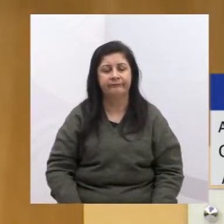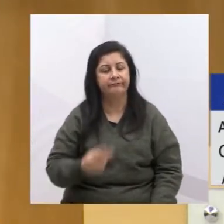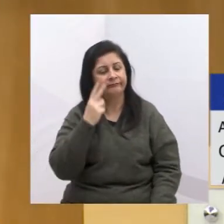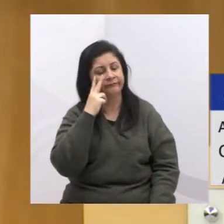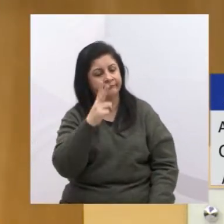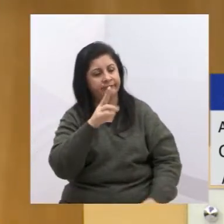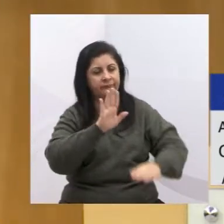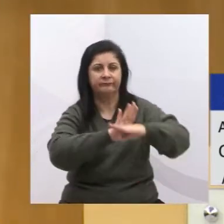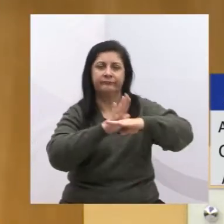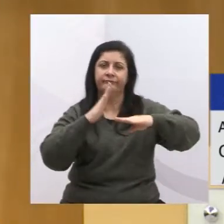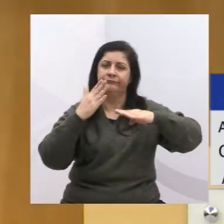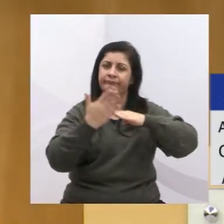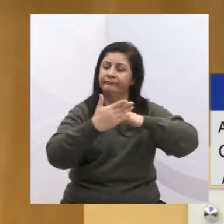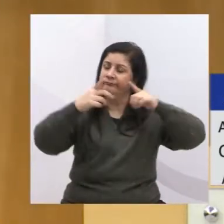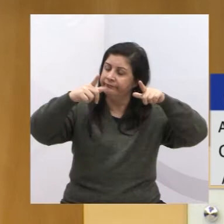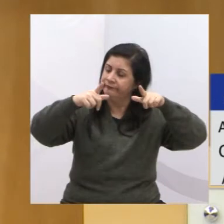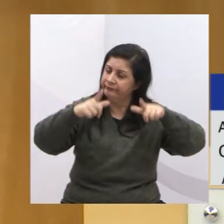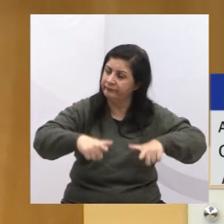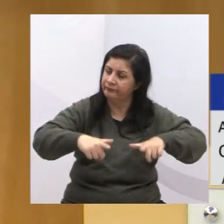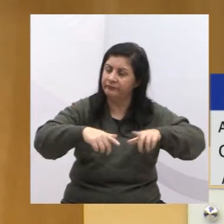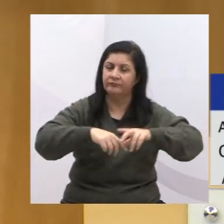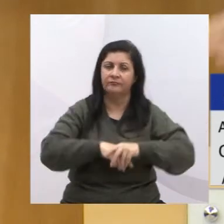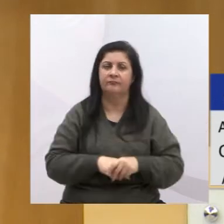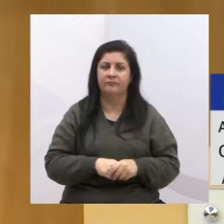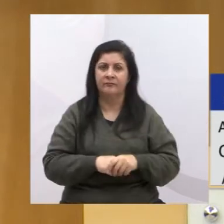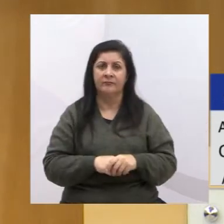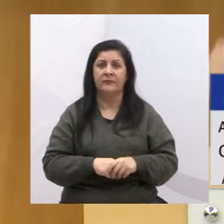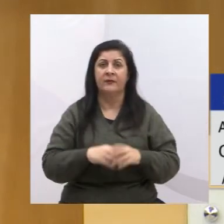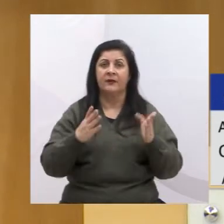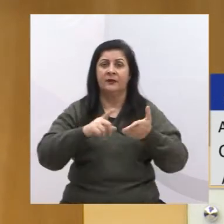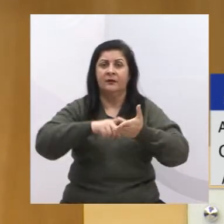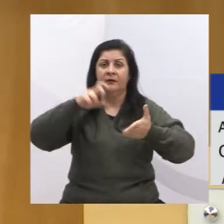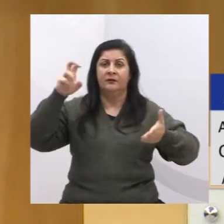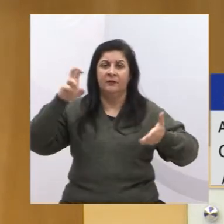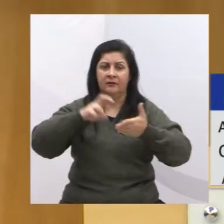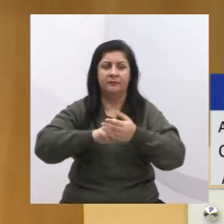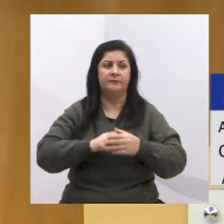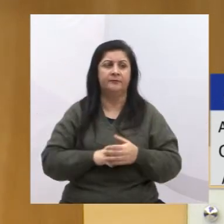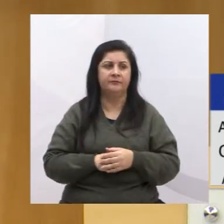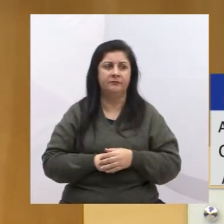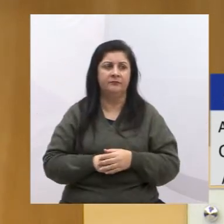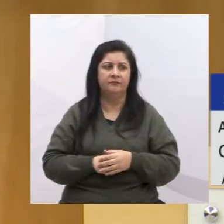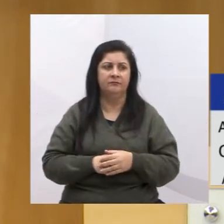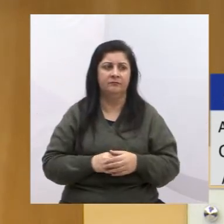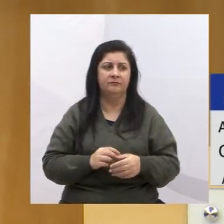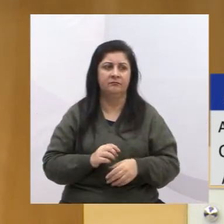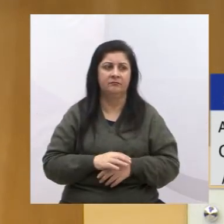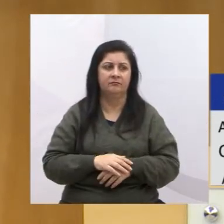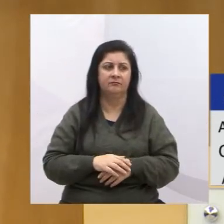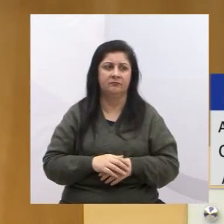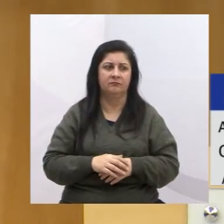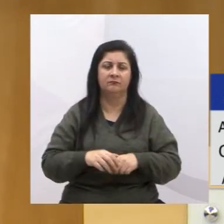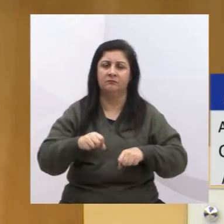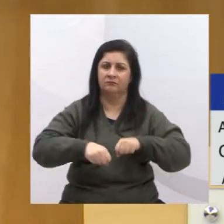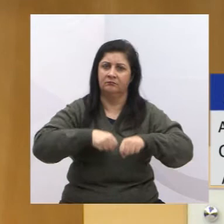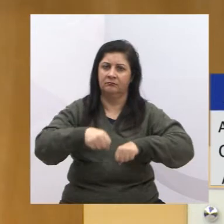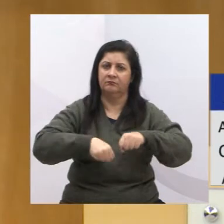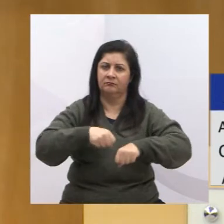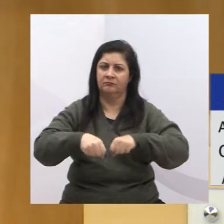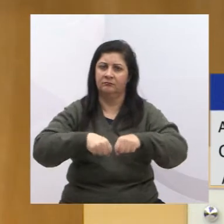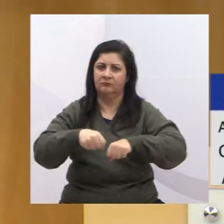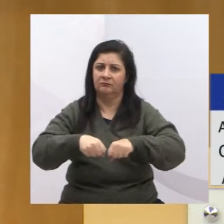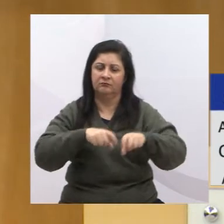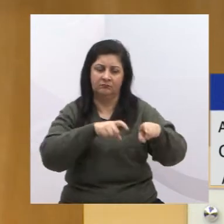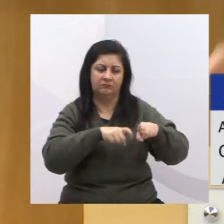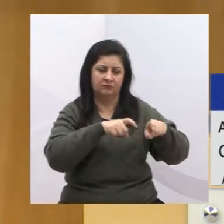da cidade áreas públicas. Hoje de manhã, antes de vir para a sessão, costumo andar de bicicleta pela zona